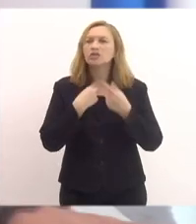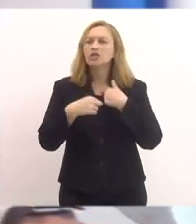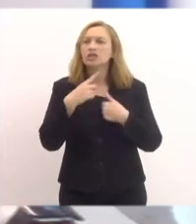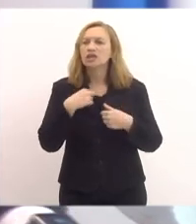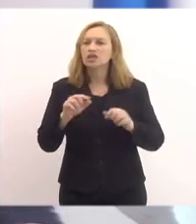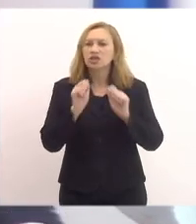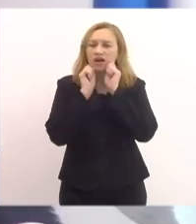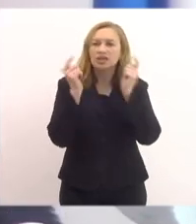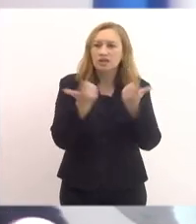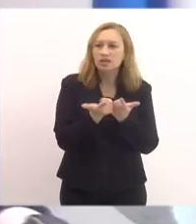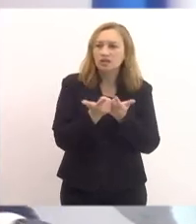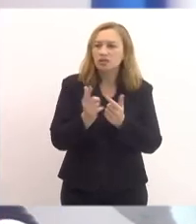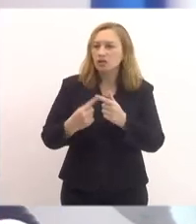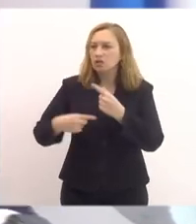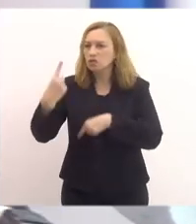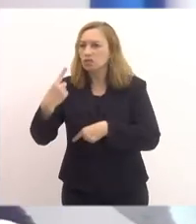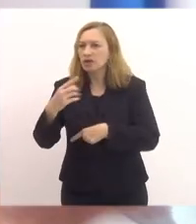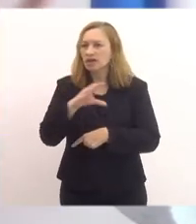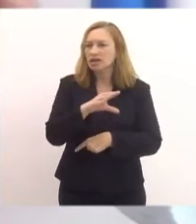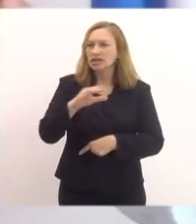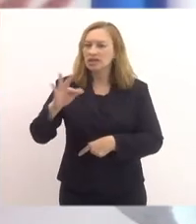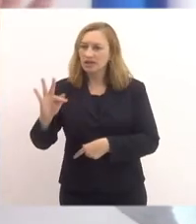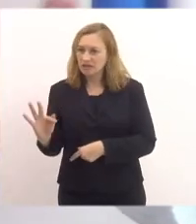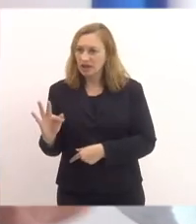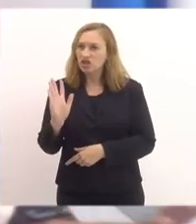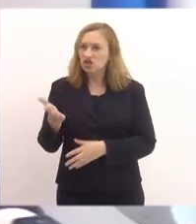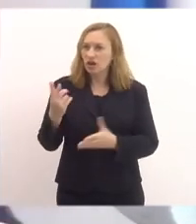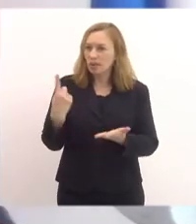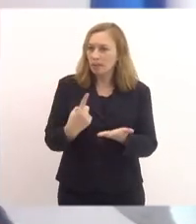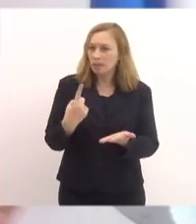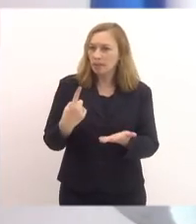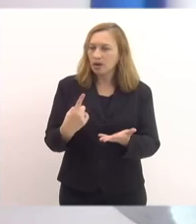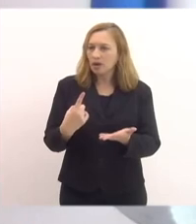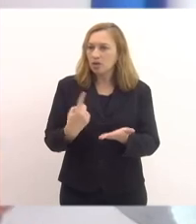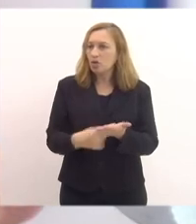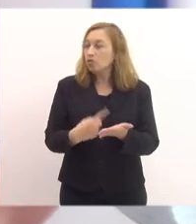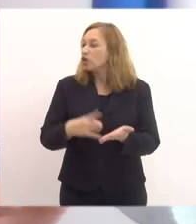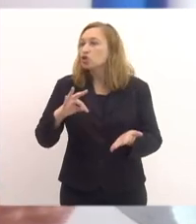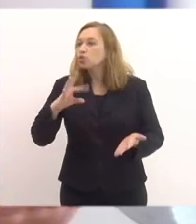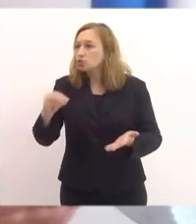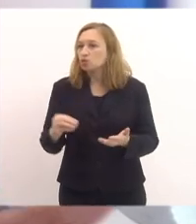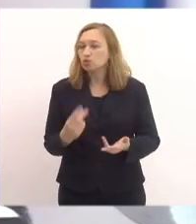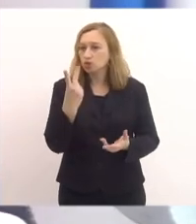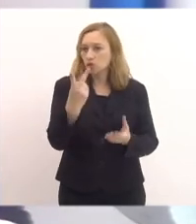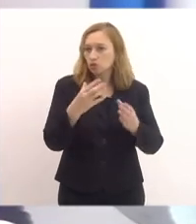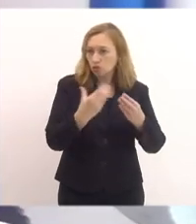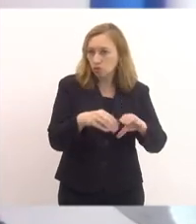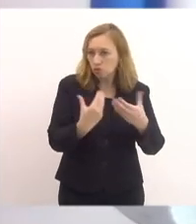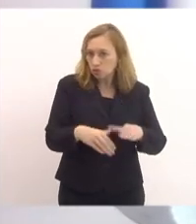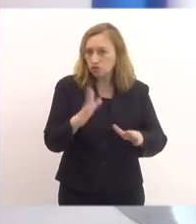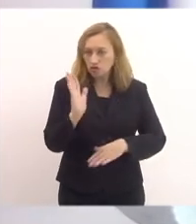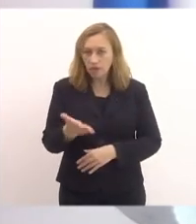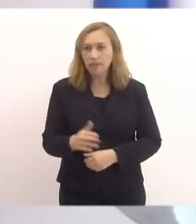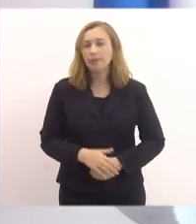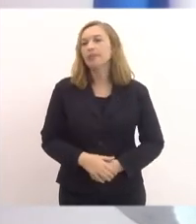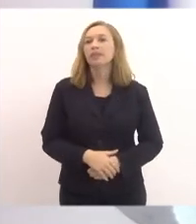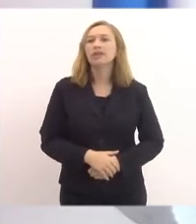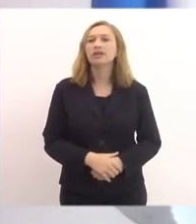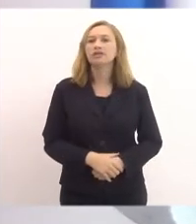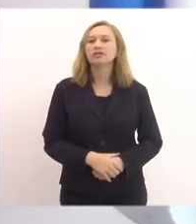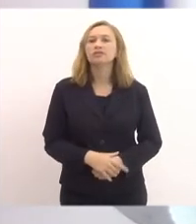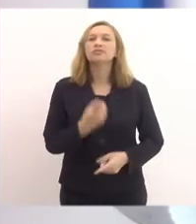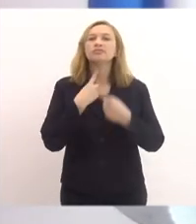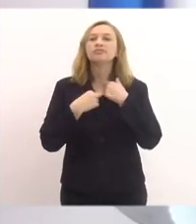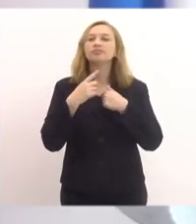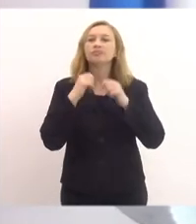Assembleia. Vamos tentar superar a Funcefet, que a gente já mata dois concursos, já tem caminho para dois concursos. O desejo